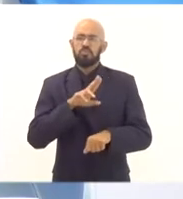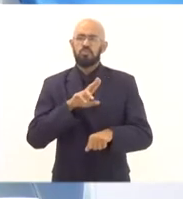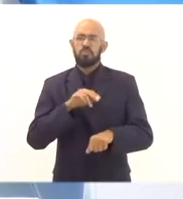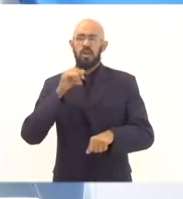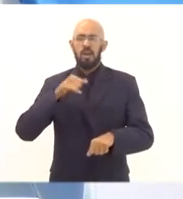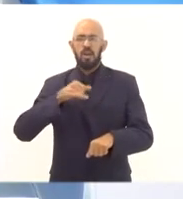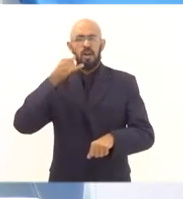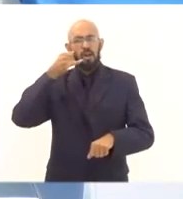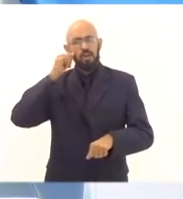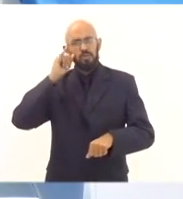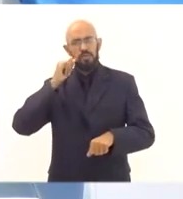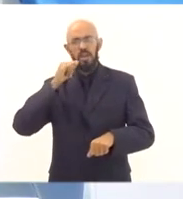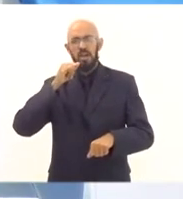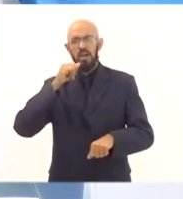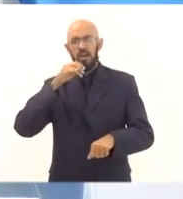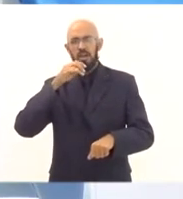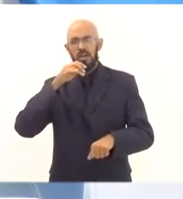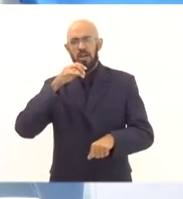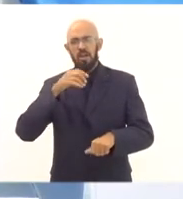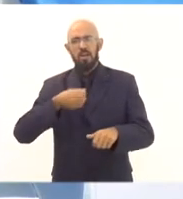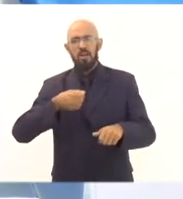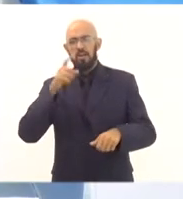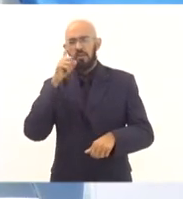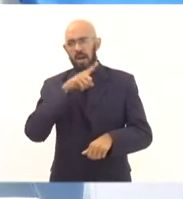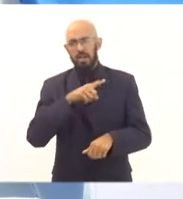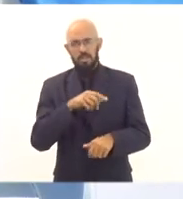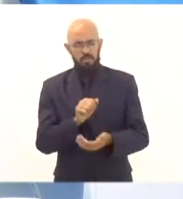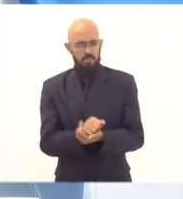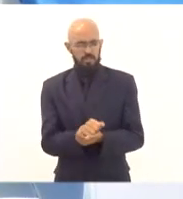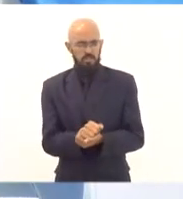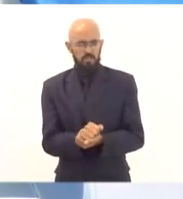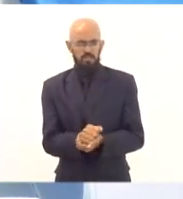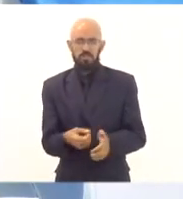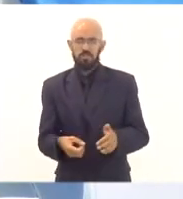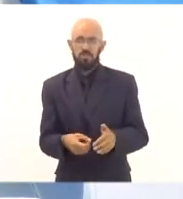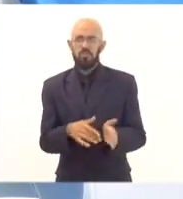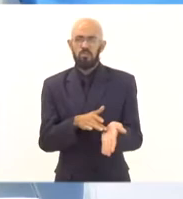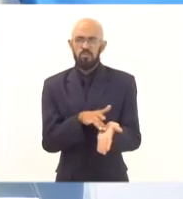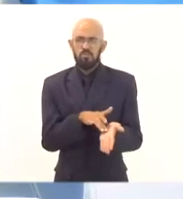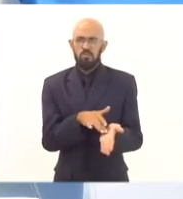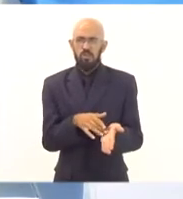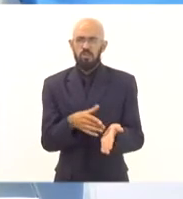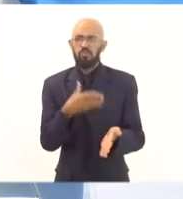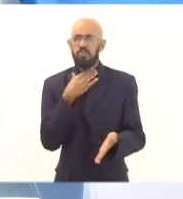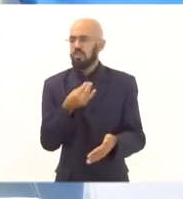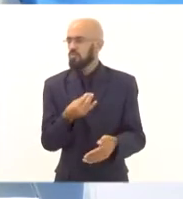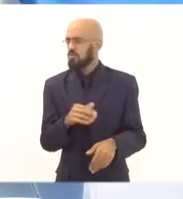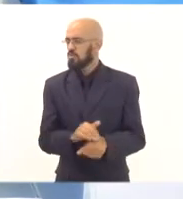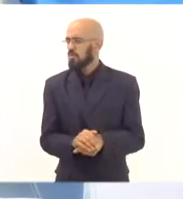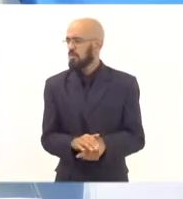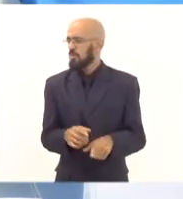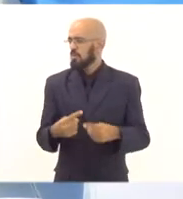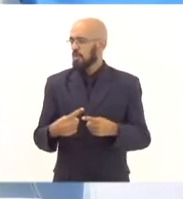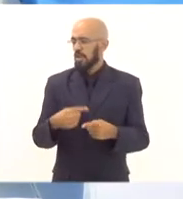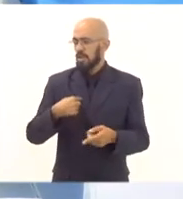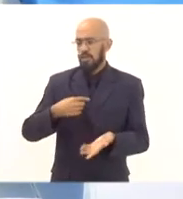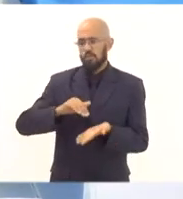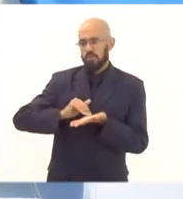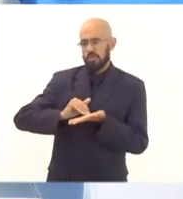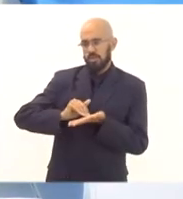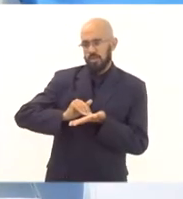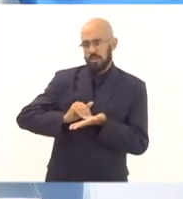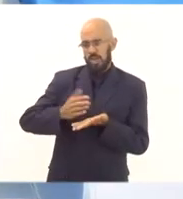mitigar eventuais riscos de fraude é porque a gente como eu fiz secretário Na época eu recebo muita muita